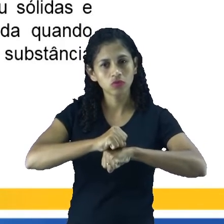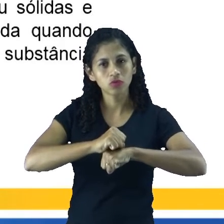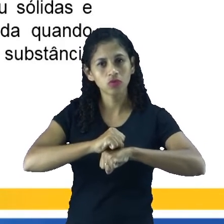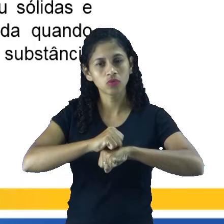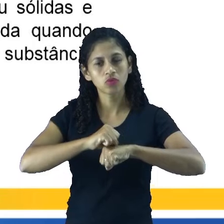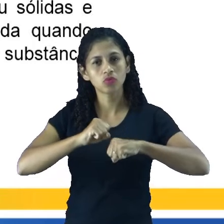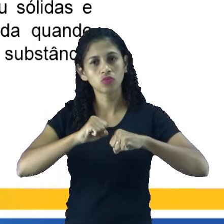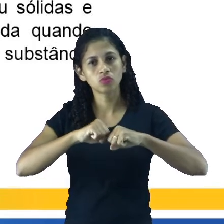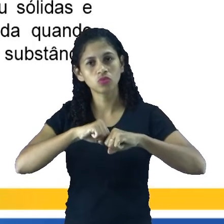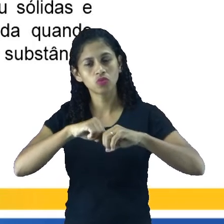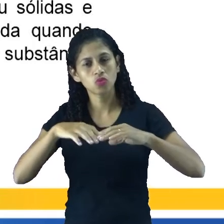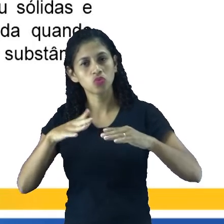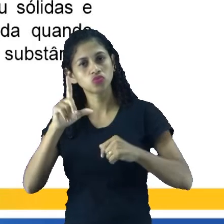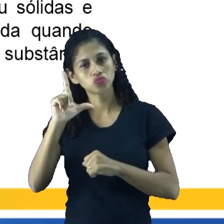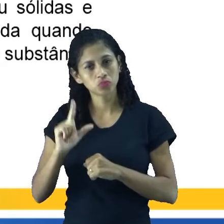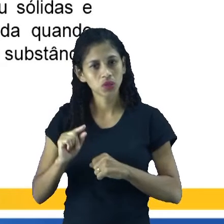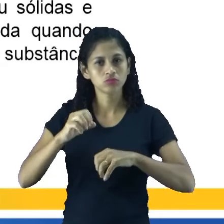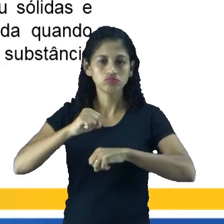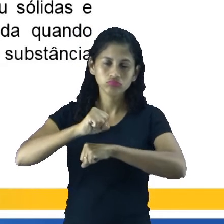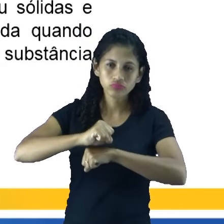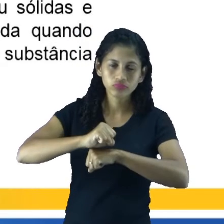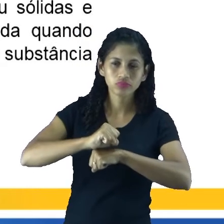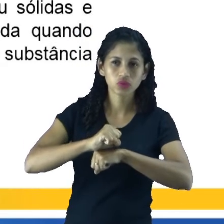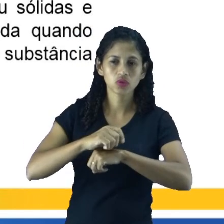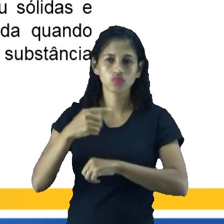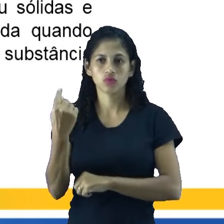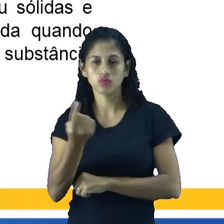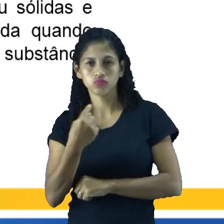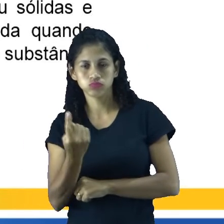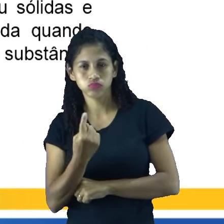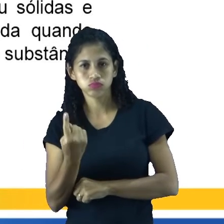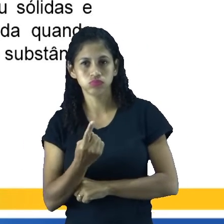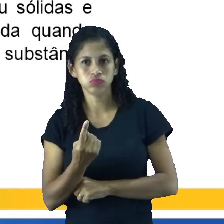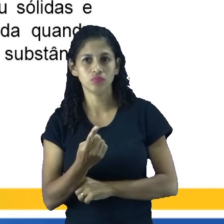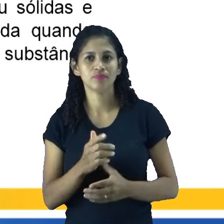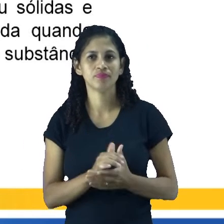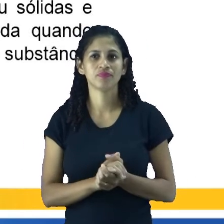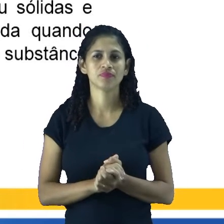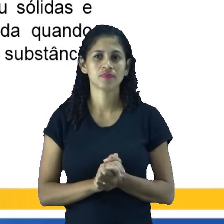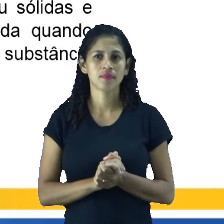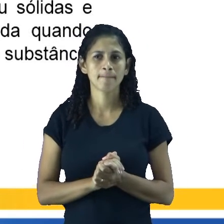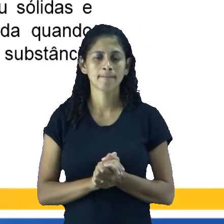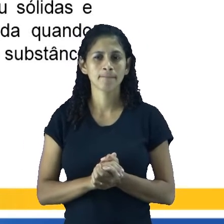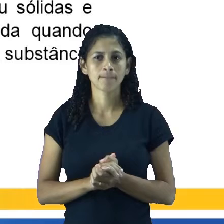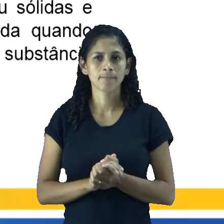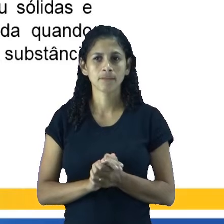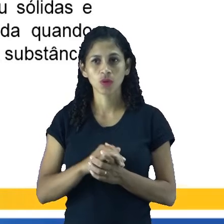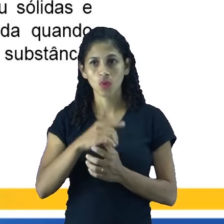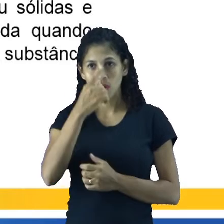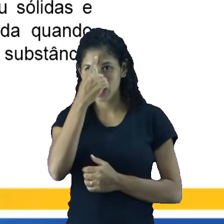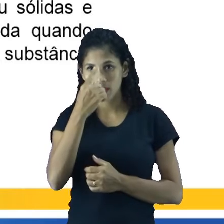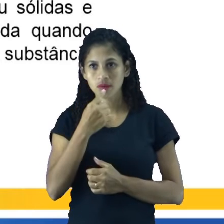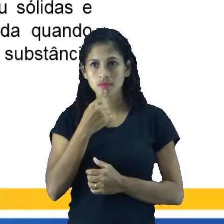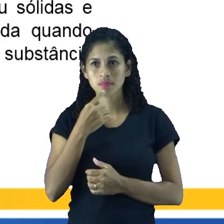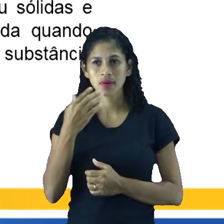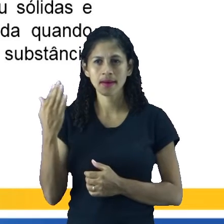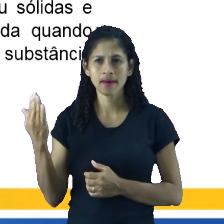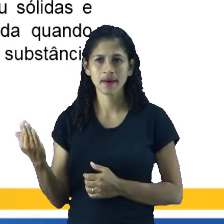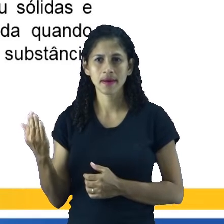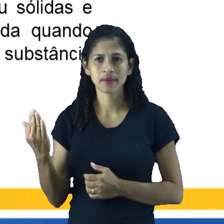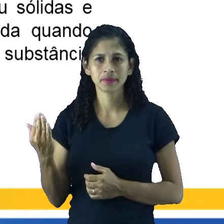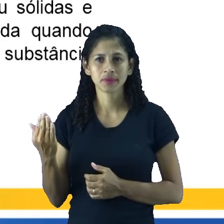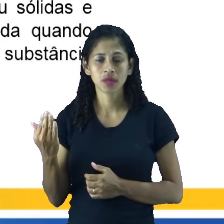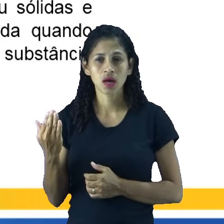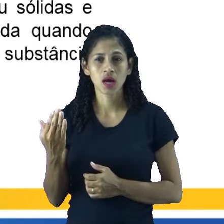menos denso por conta da rotação do equipamento que ficou em alta velocidade. Está mostrando aí para vocês na tela a centrifugação